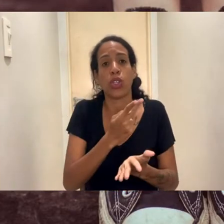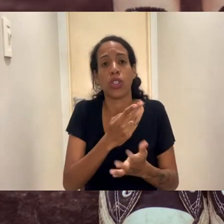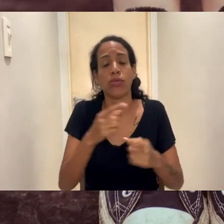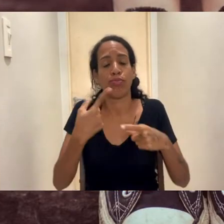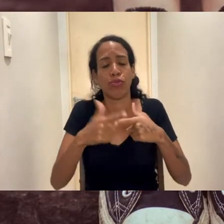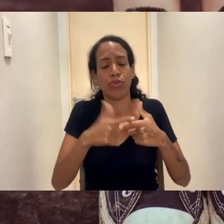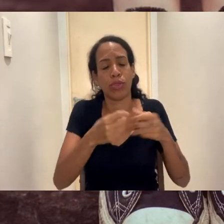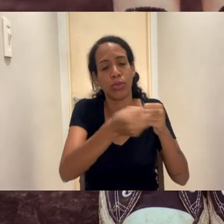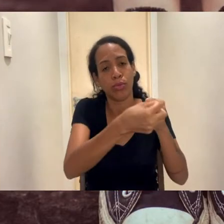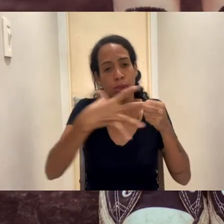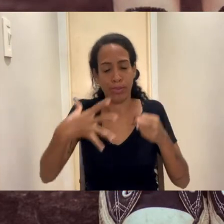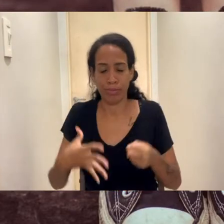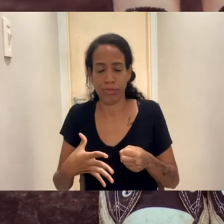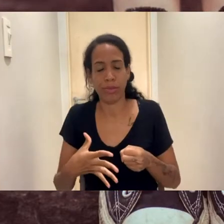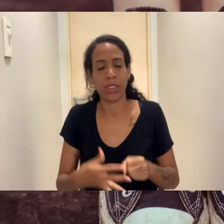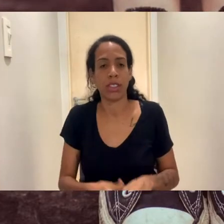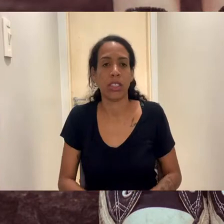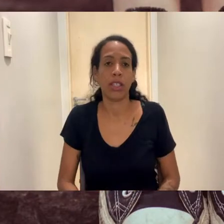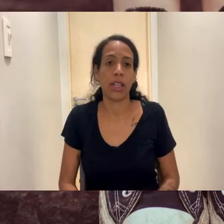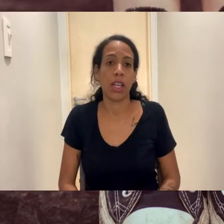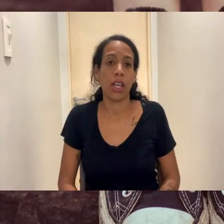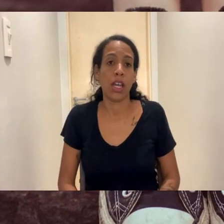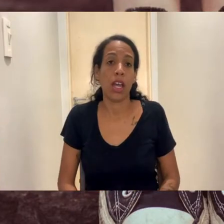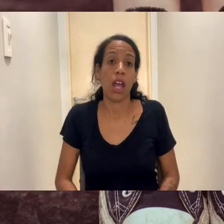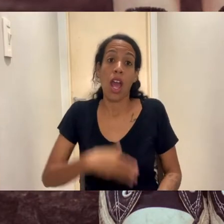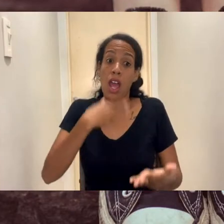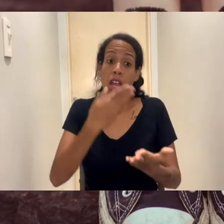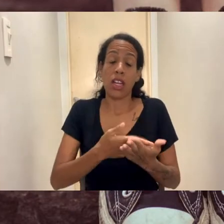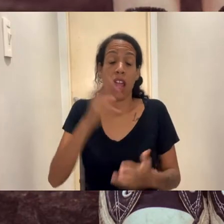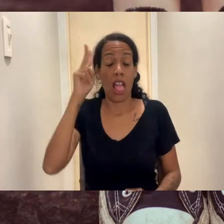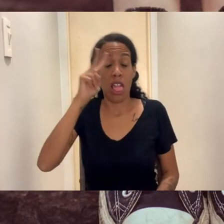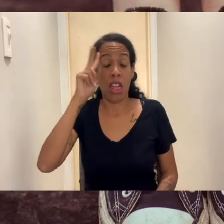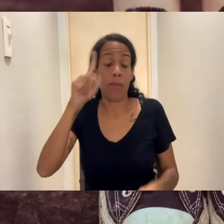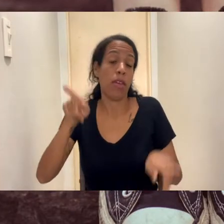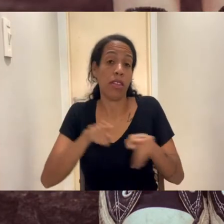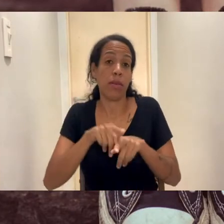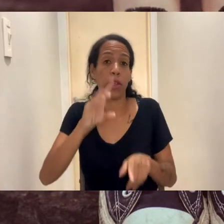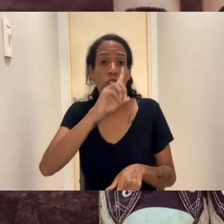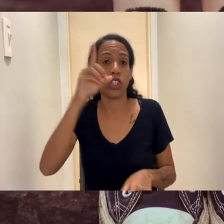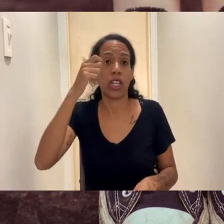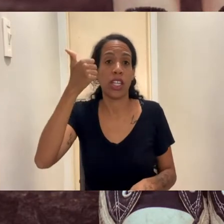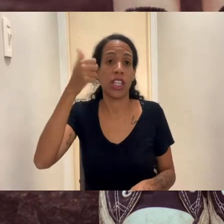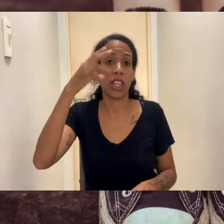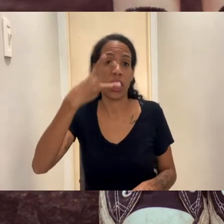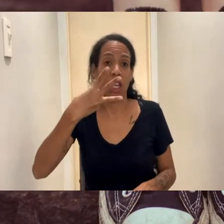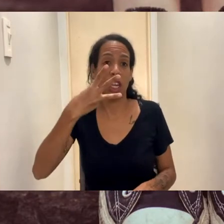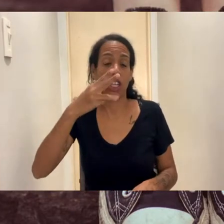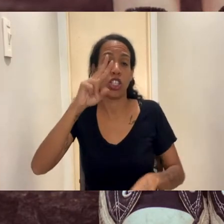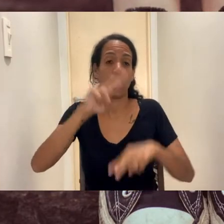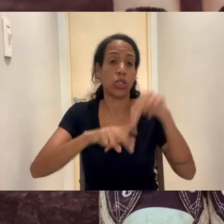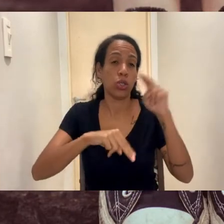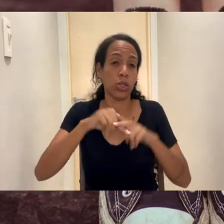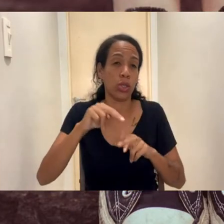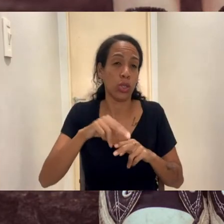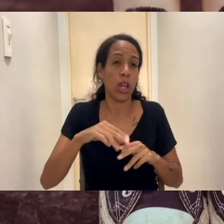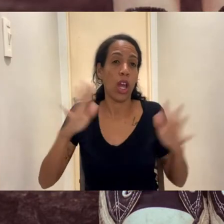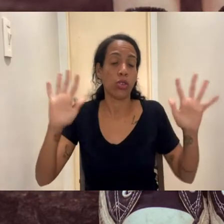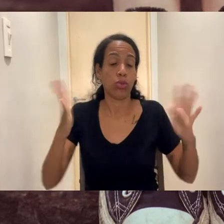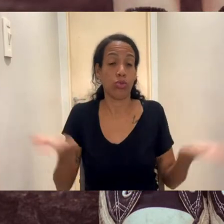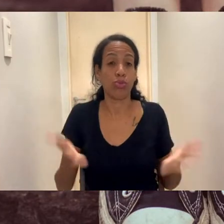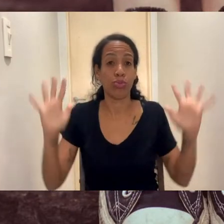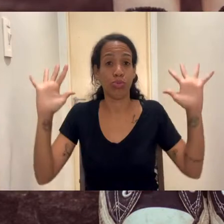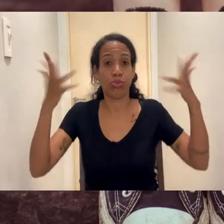da COVID-19. E aí, não quer demais lembrar que no dia 13 de julho agora, a gente comemorou, né,